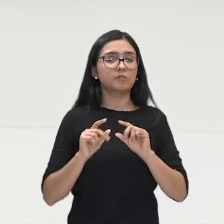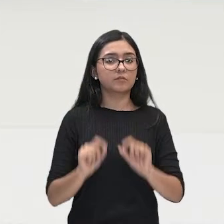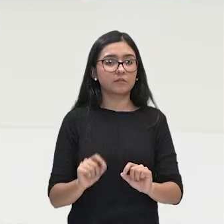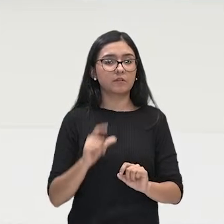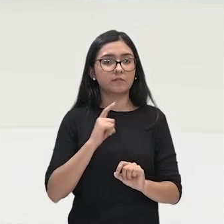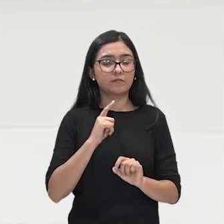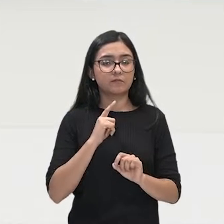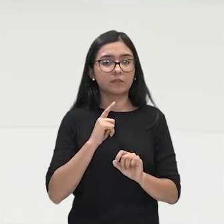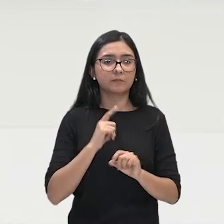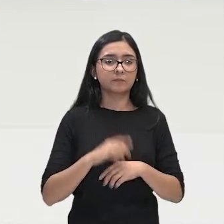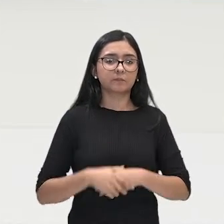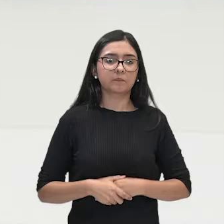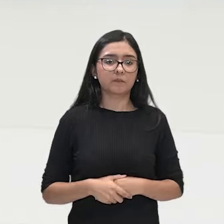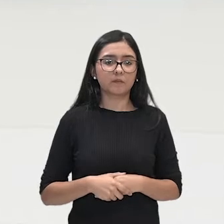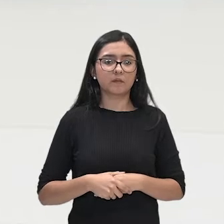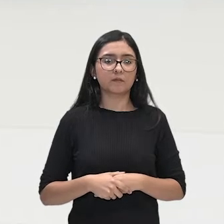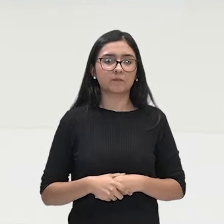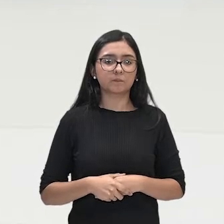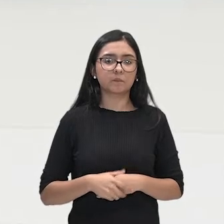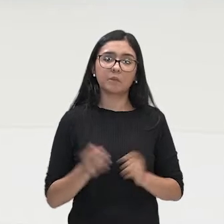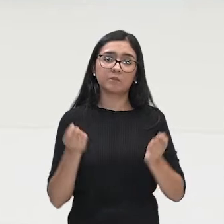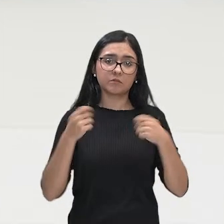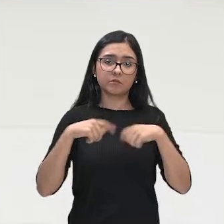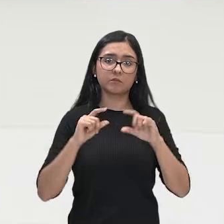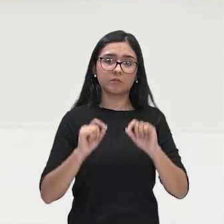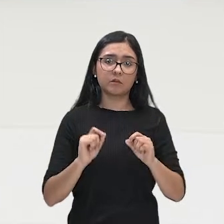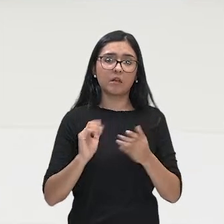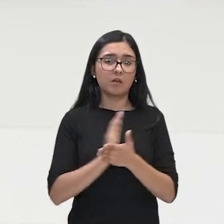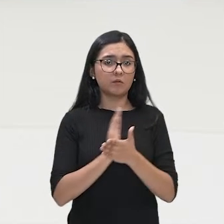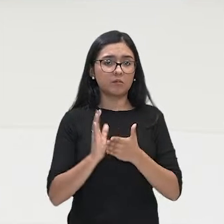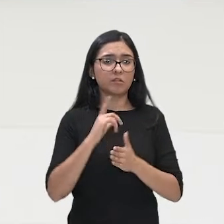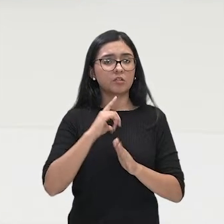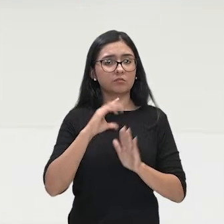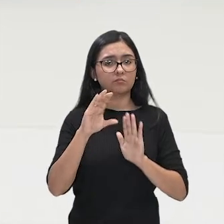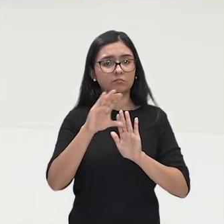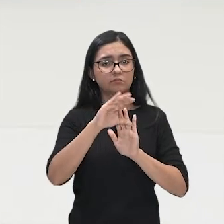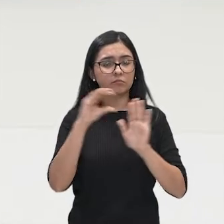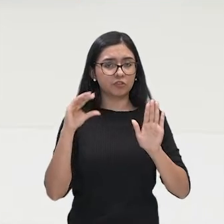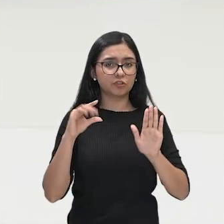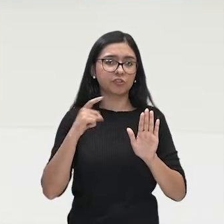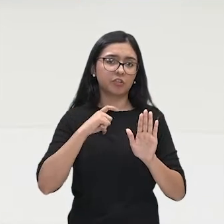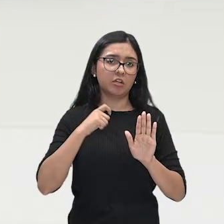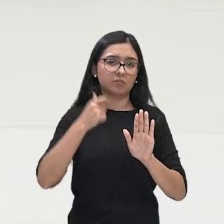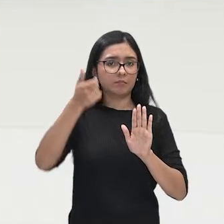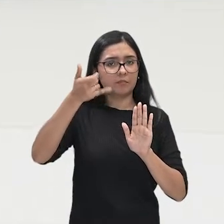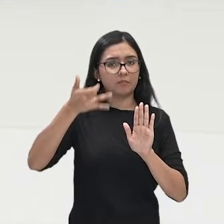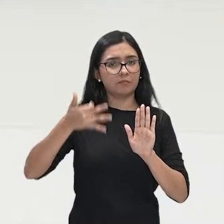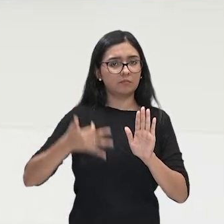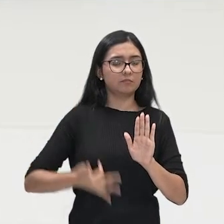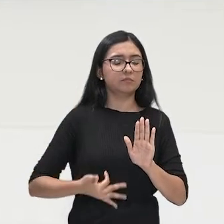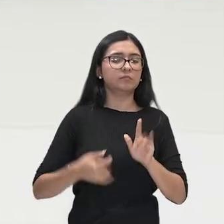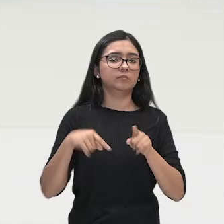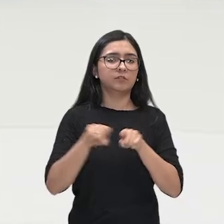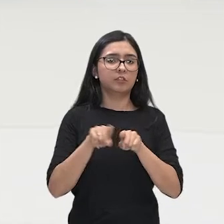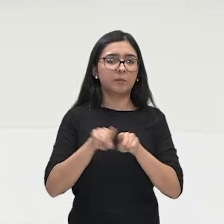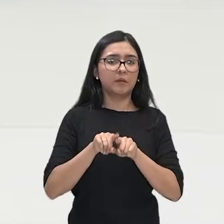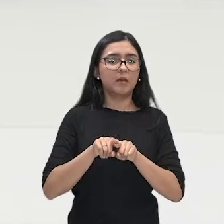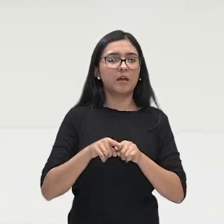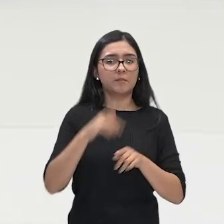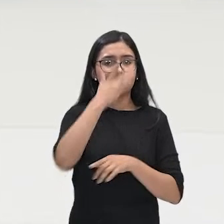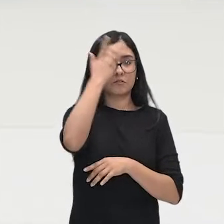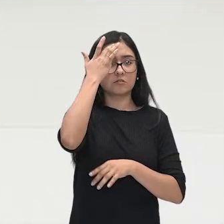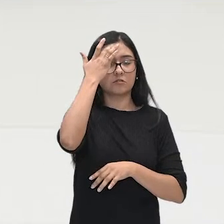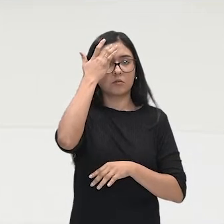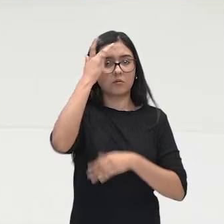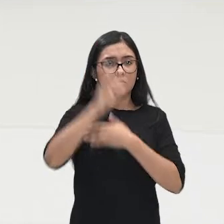não impede que, em algum momento, tenha trechos descritivos. Né? Ele vai contando,